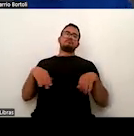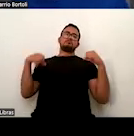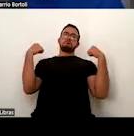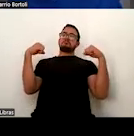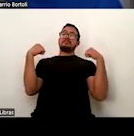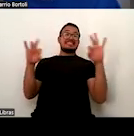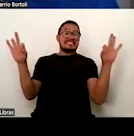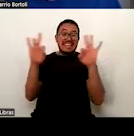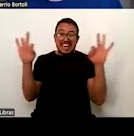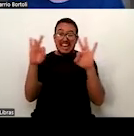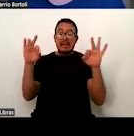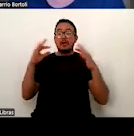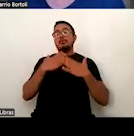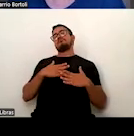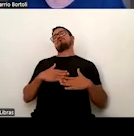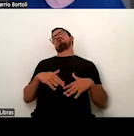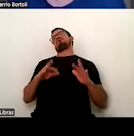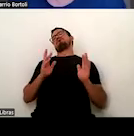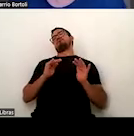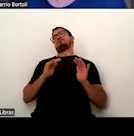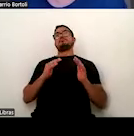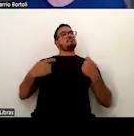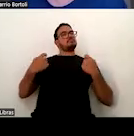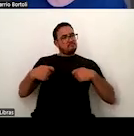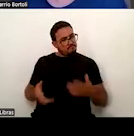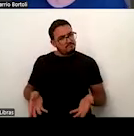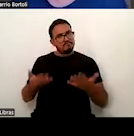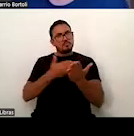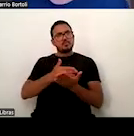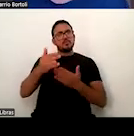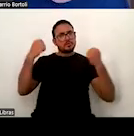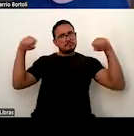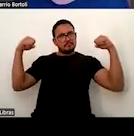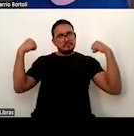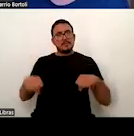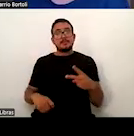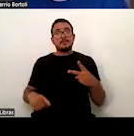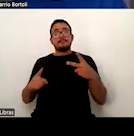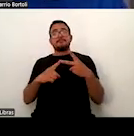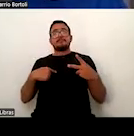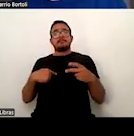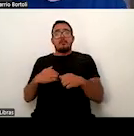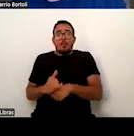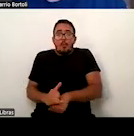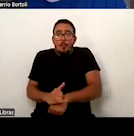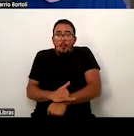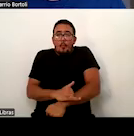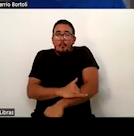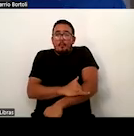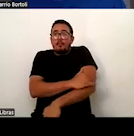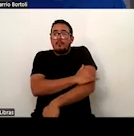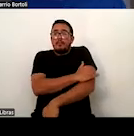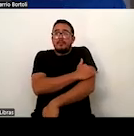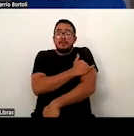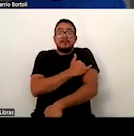fazer. Se eu estou com excesso de peso, estou obeso, com sobrepeso, eu posso fazer de tudo para tentar perder peso também.